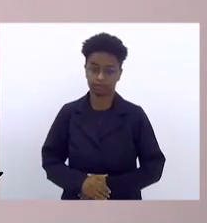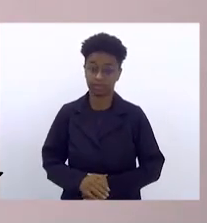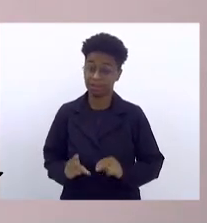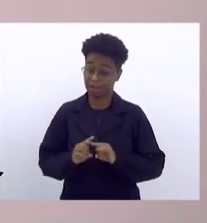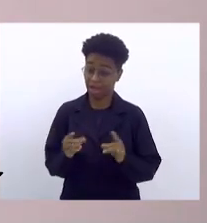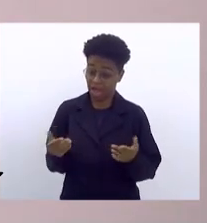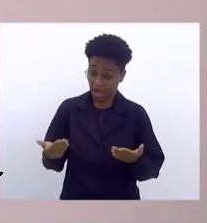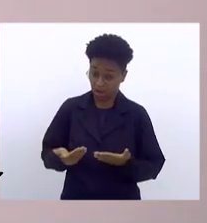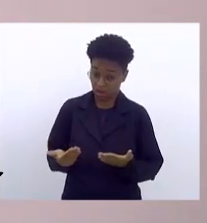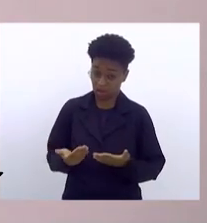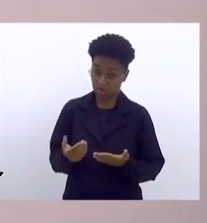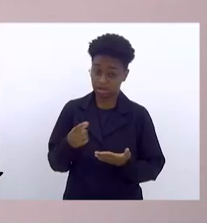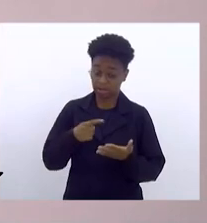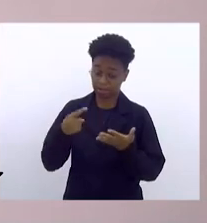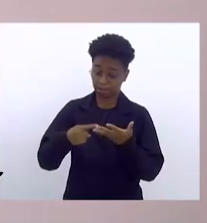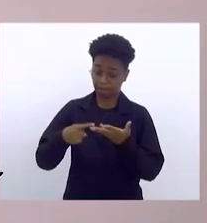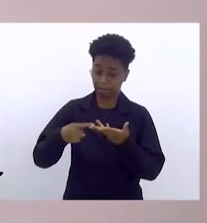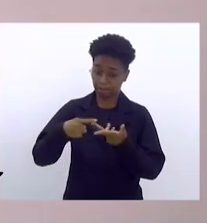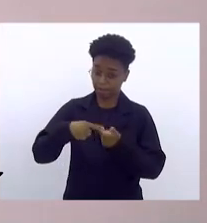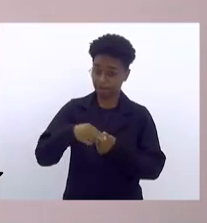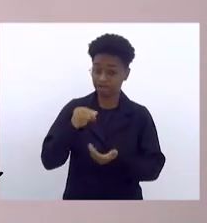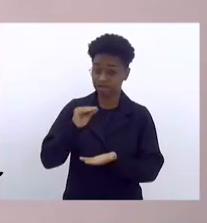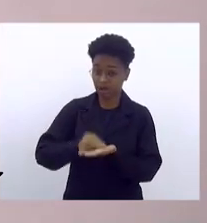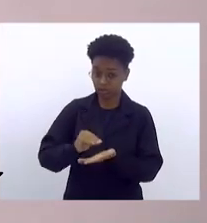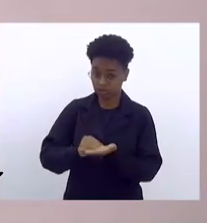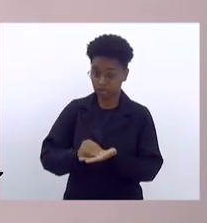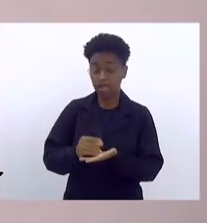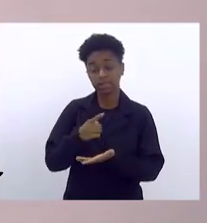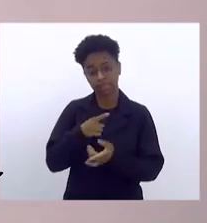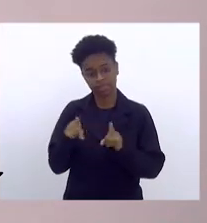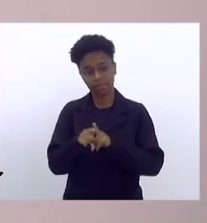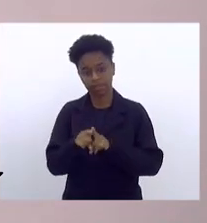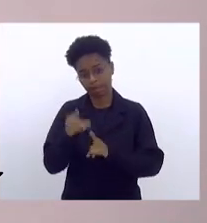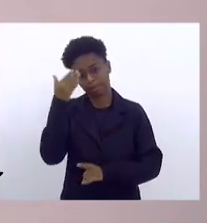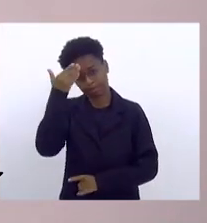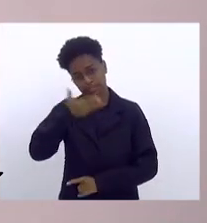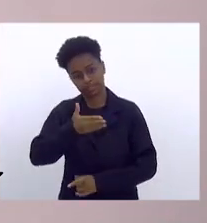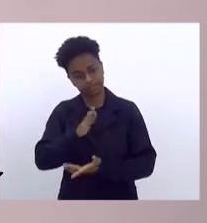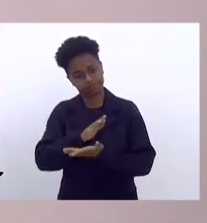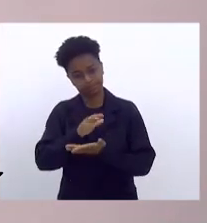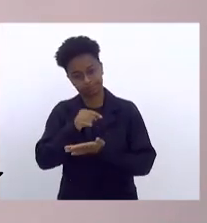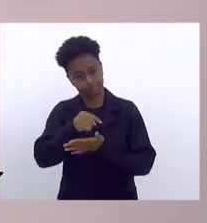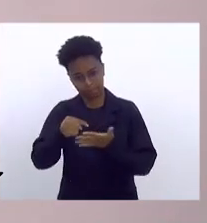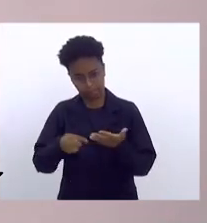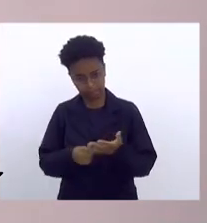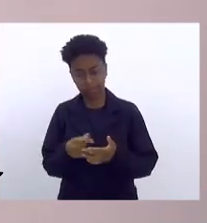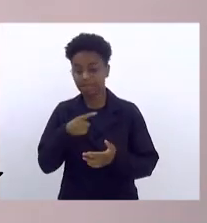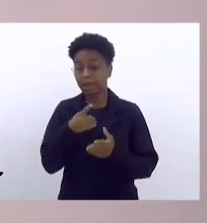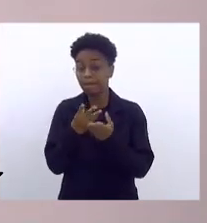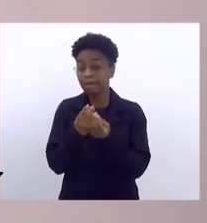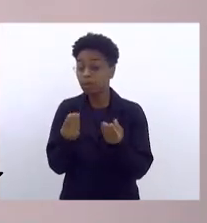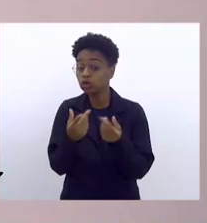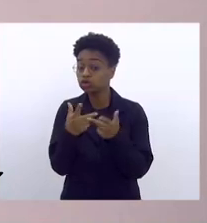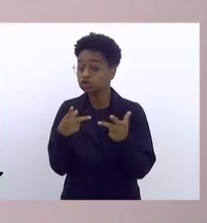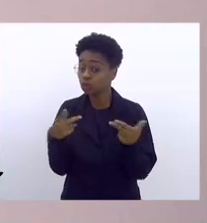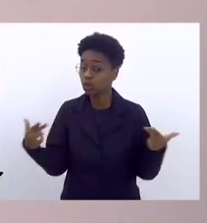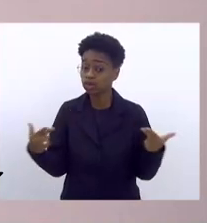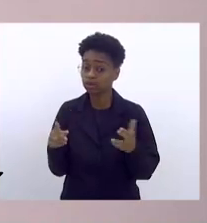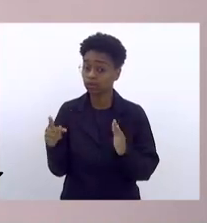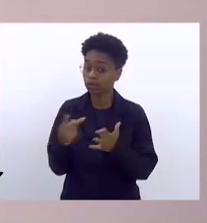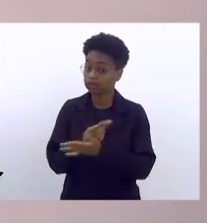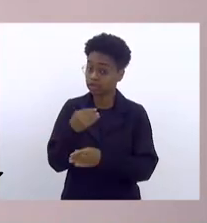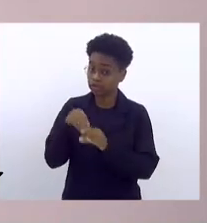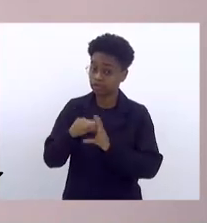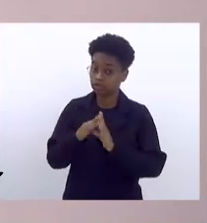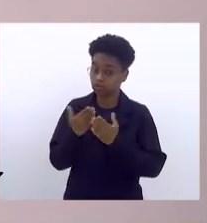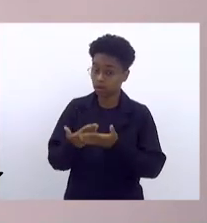apesar de todas as faltas também há muita presença há muita coisa que acontece e